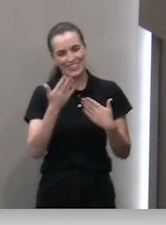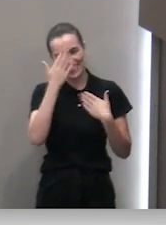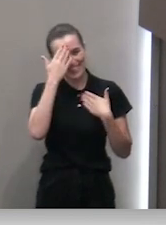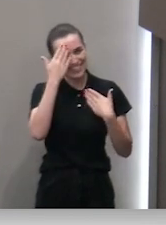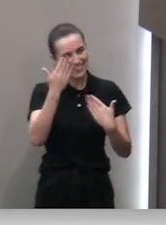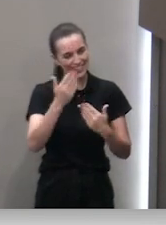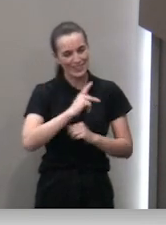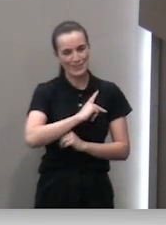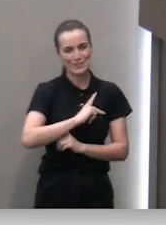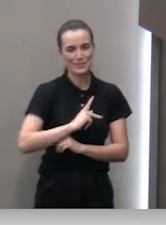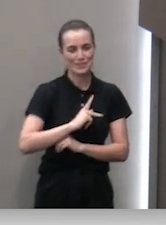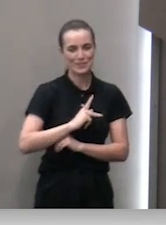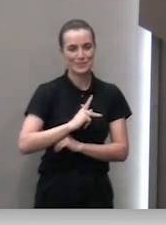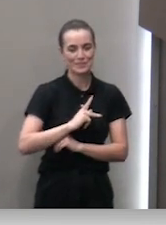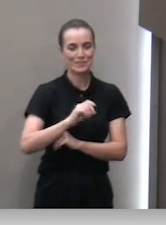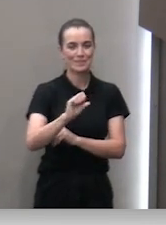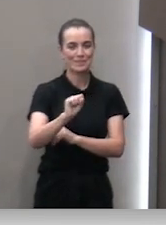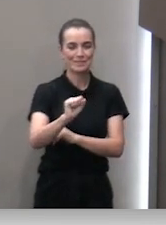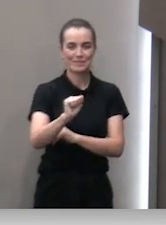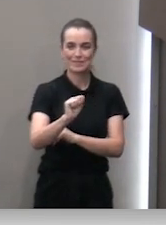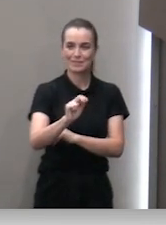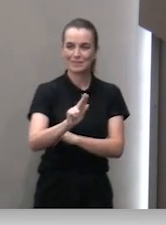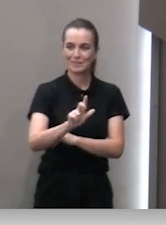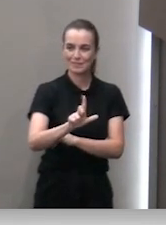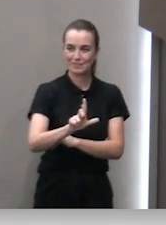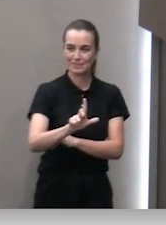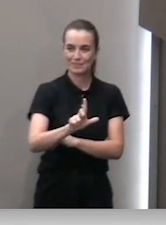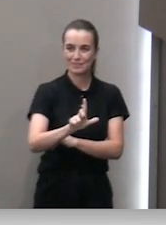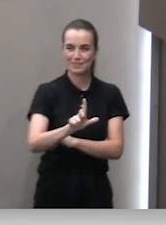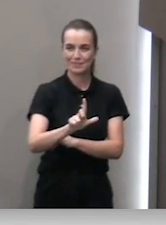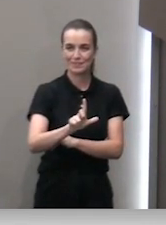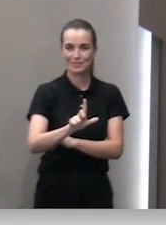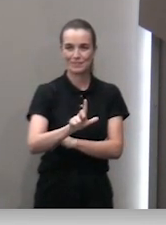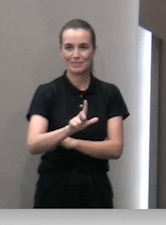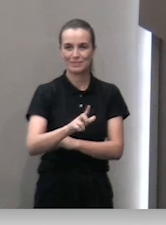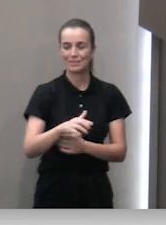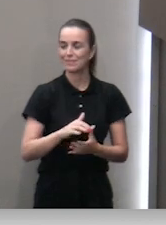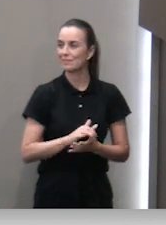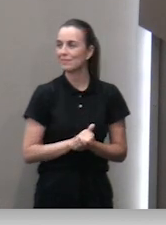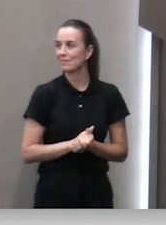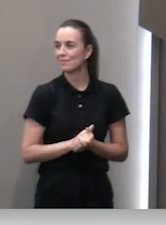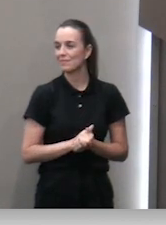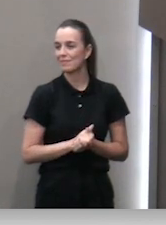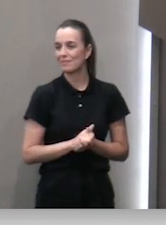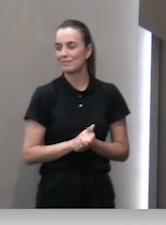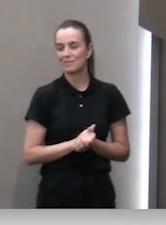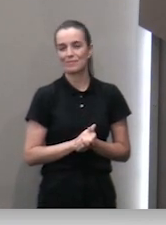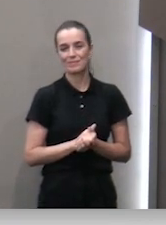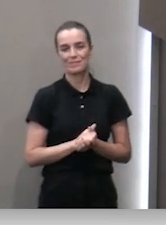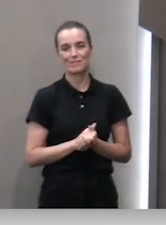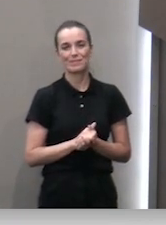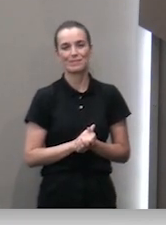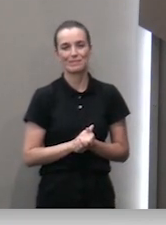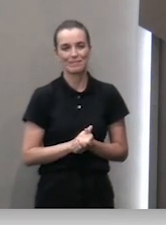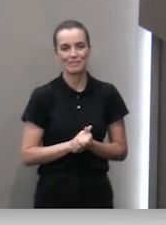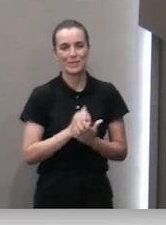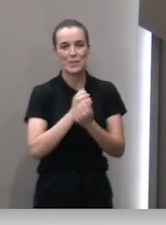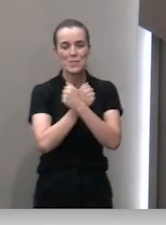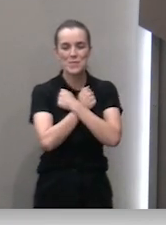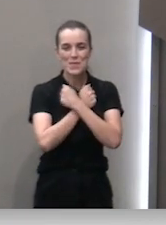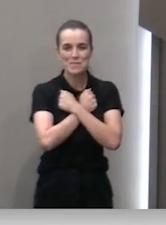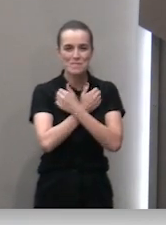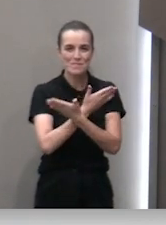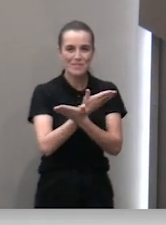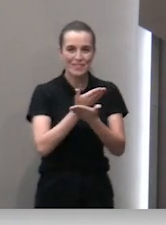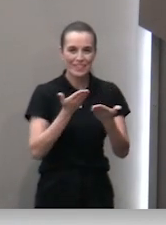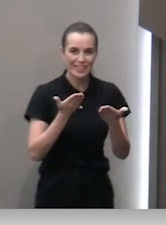presidente Saul, um abraço aqui ao Ronaldinho, que representa o executivo, um abraço à nossa